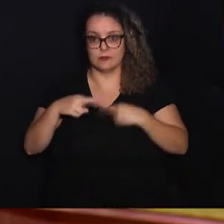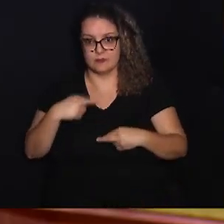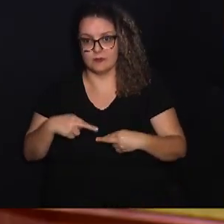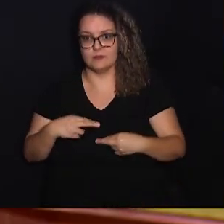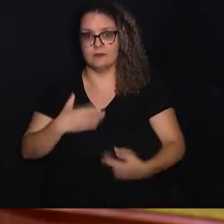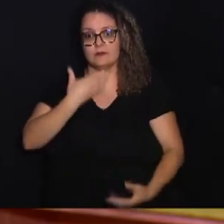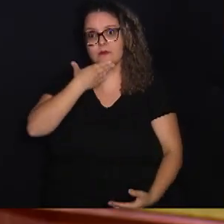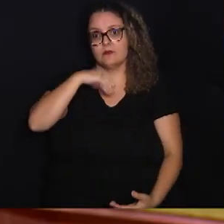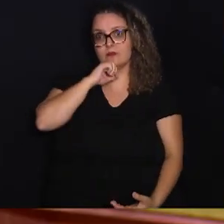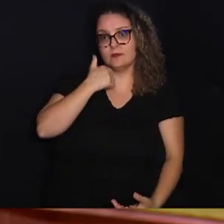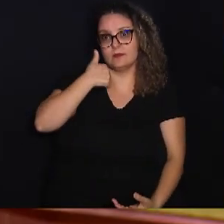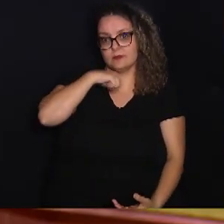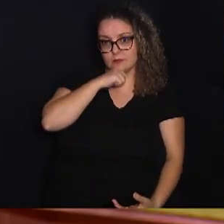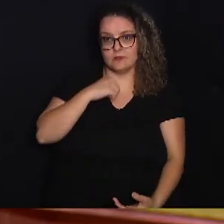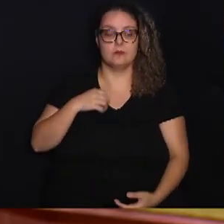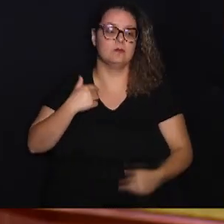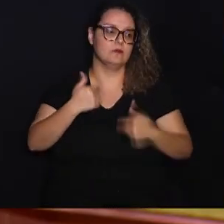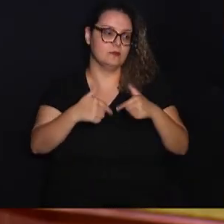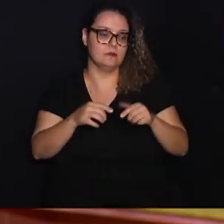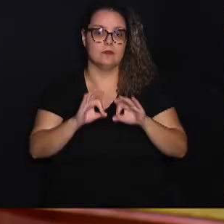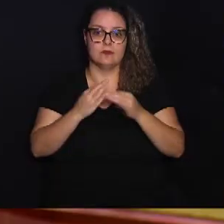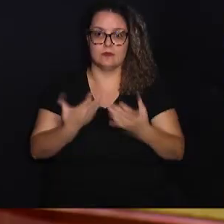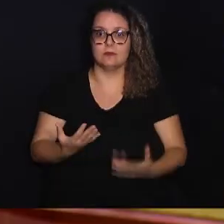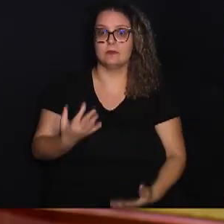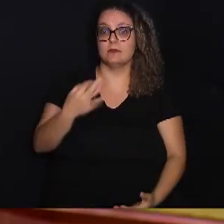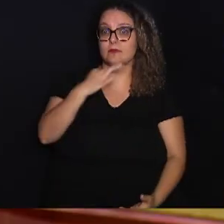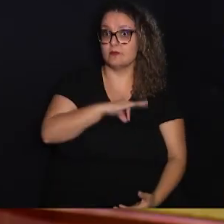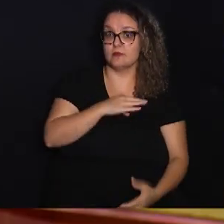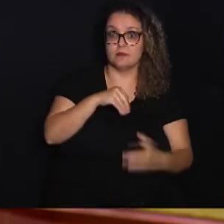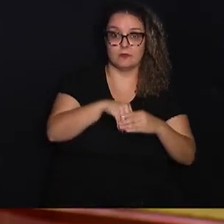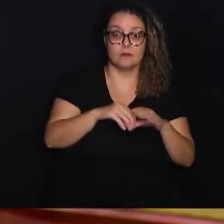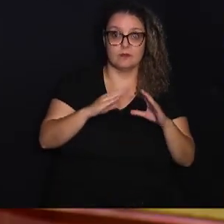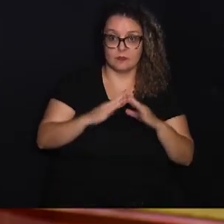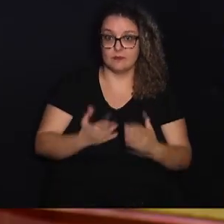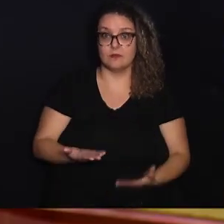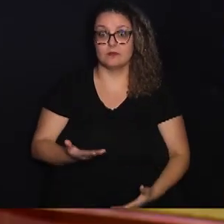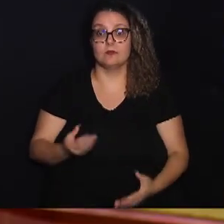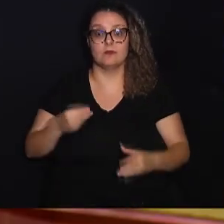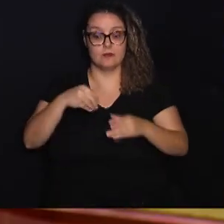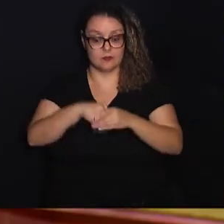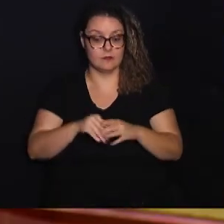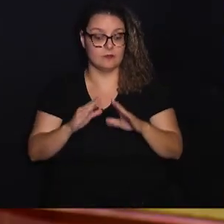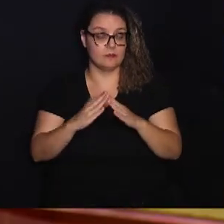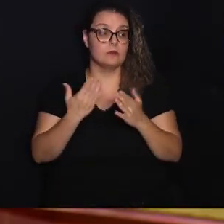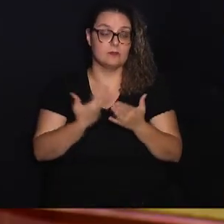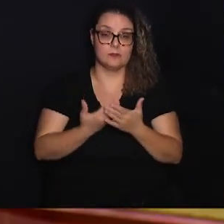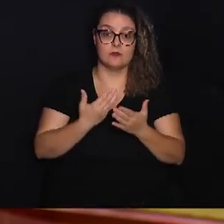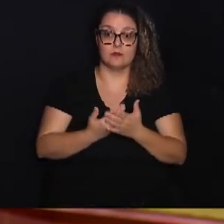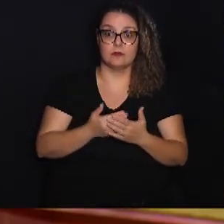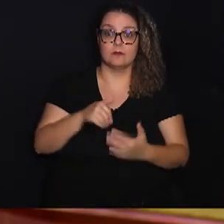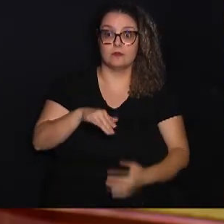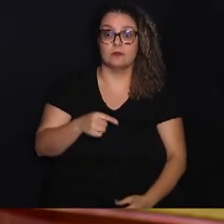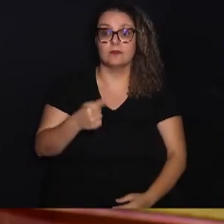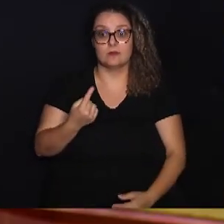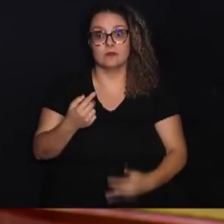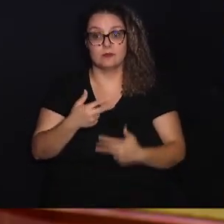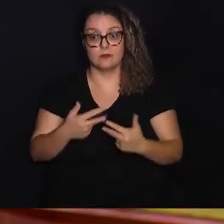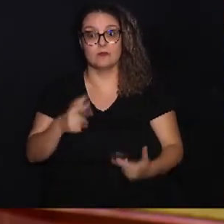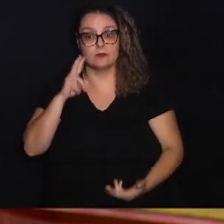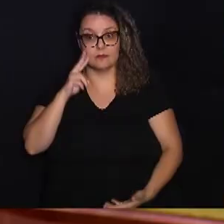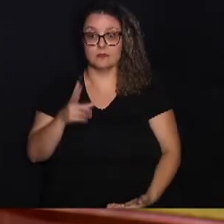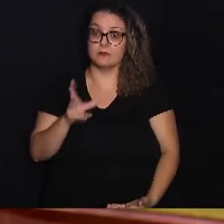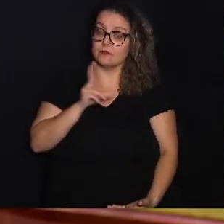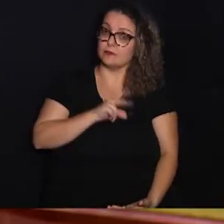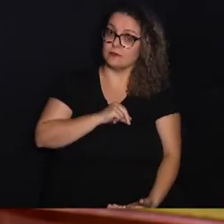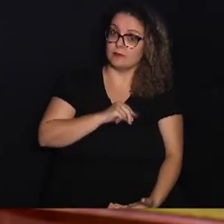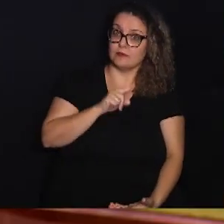pais que trabalham, da família que trabalha fora para o sustento da casa, mas dentro da escola é mais uma coisa que eles veem e falam, poxa, não